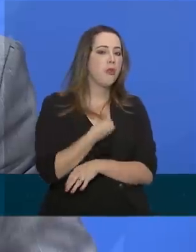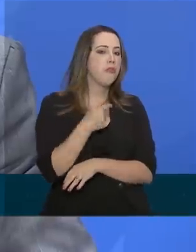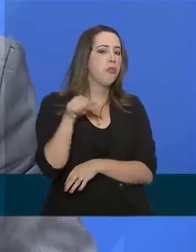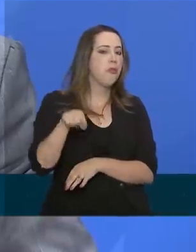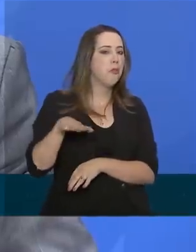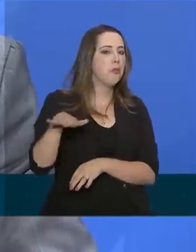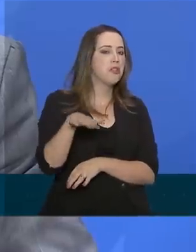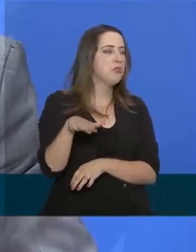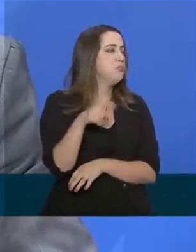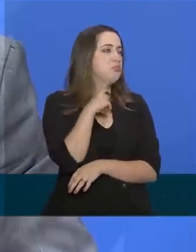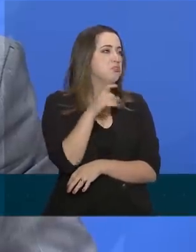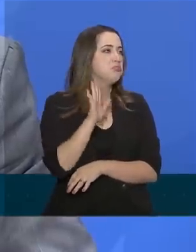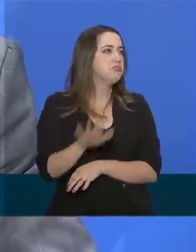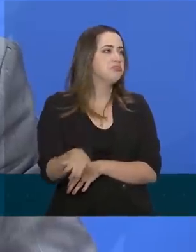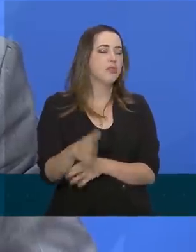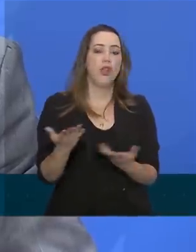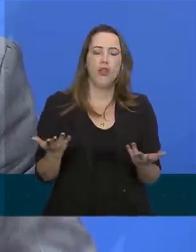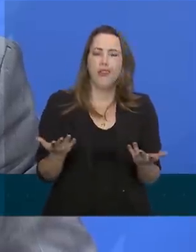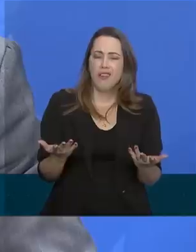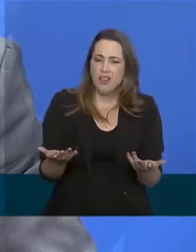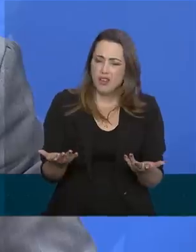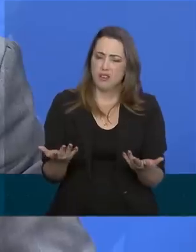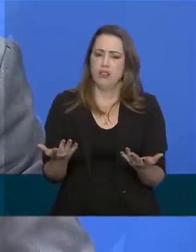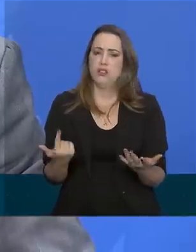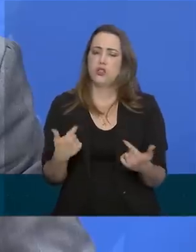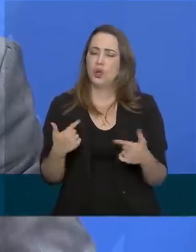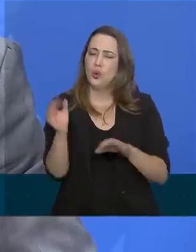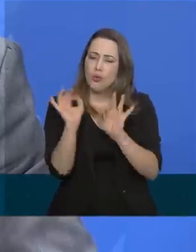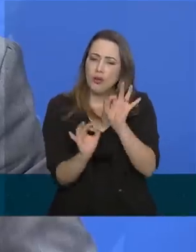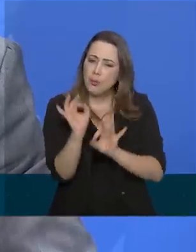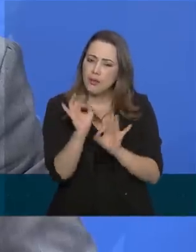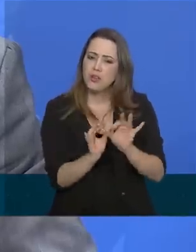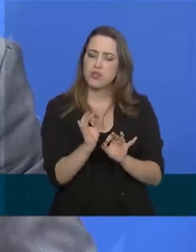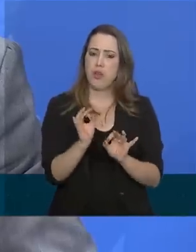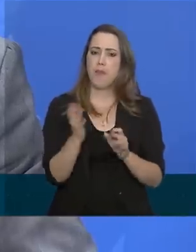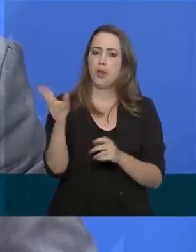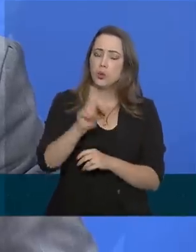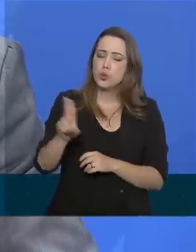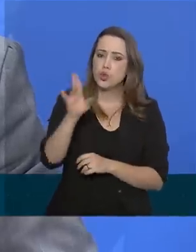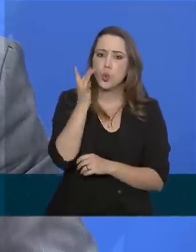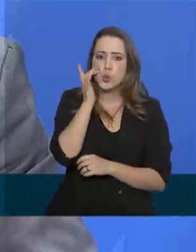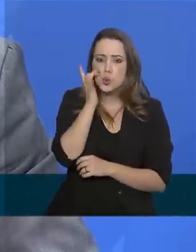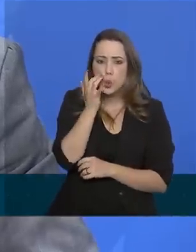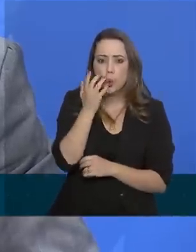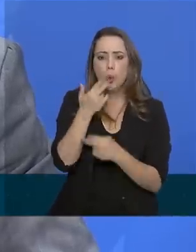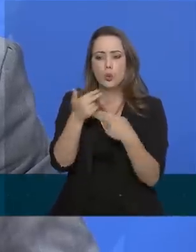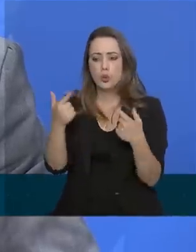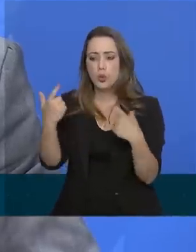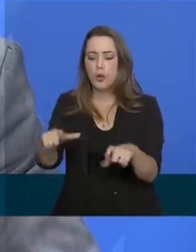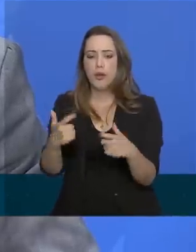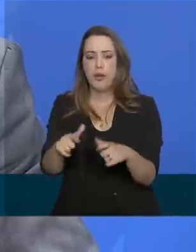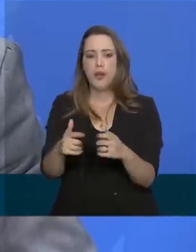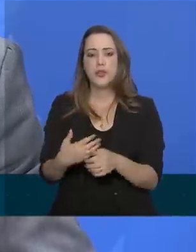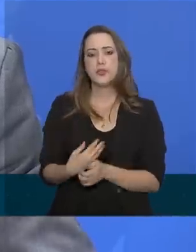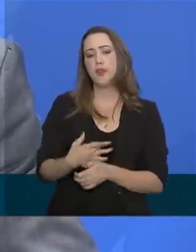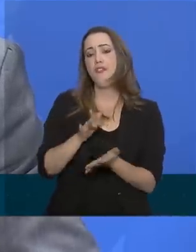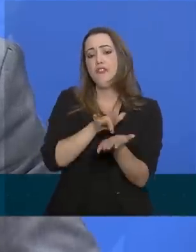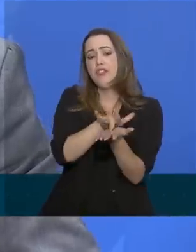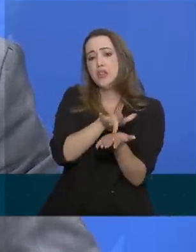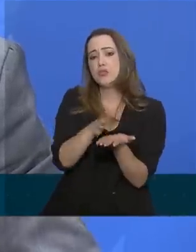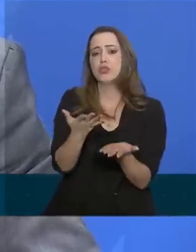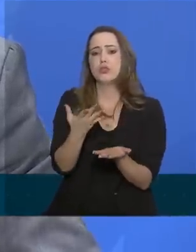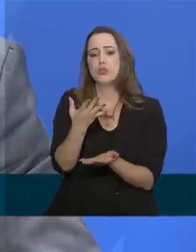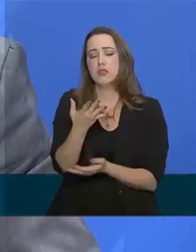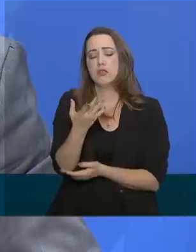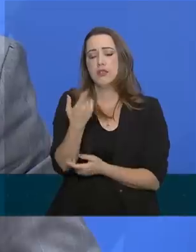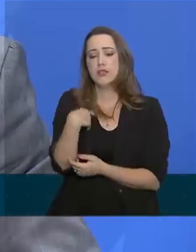pleitos de manejo florestal de que não há projetos de exploração minerária e ao negar a completamente essa